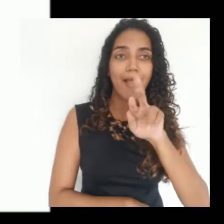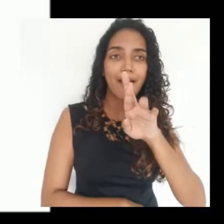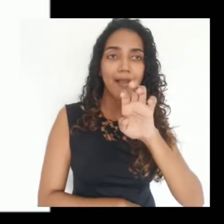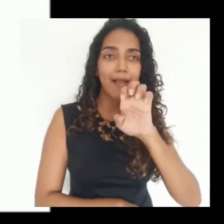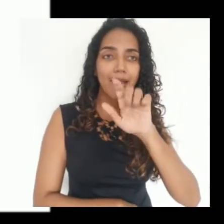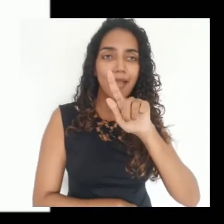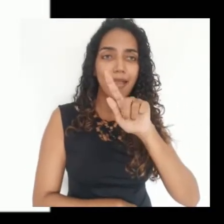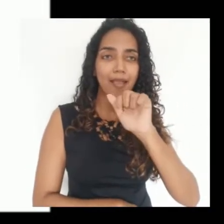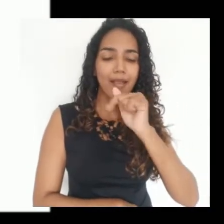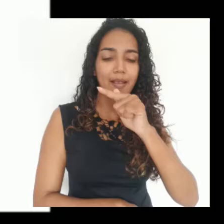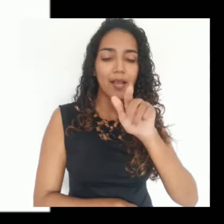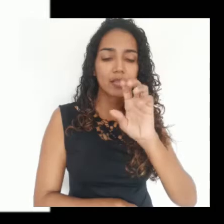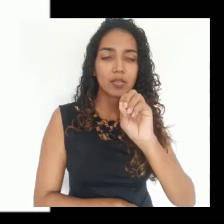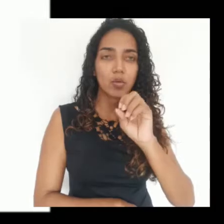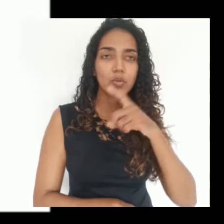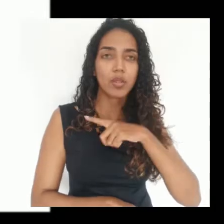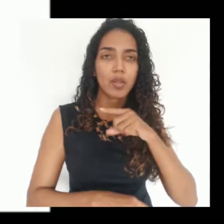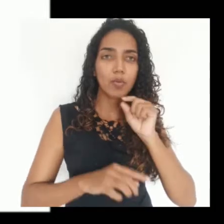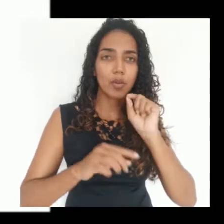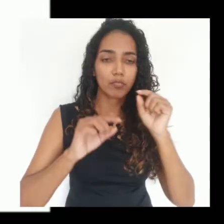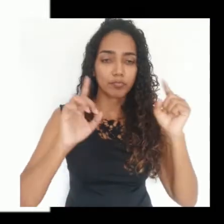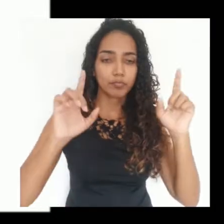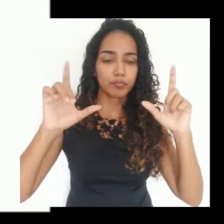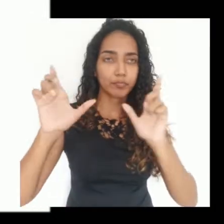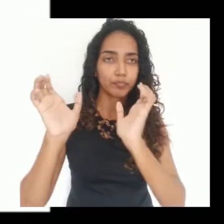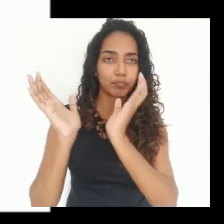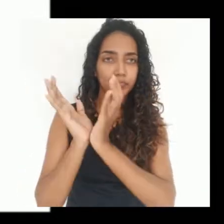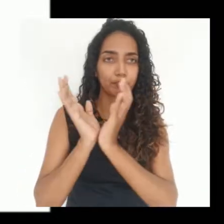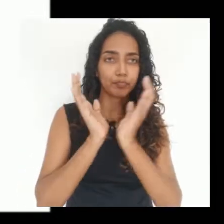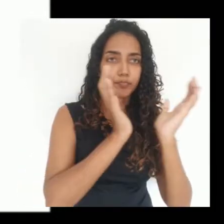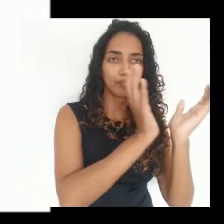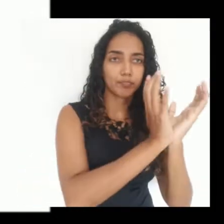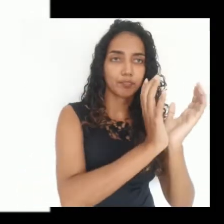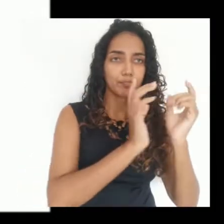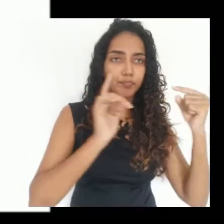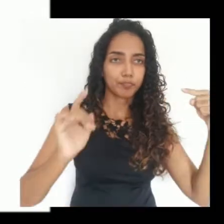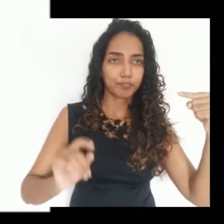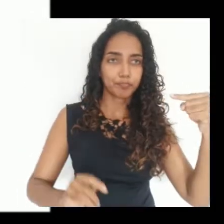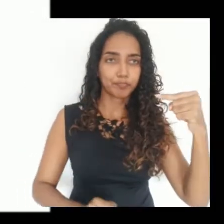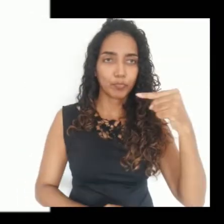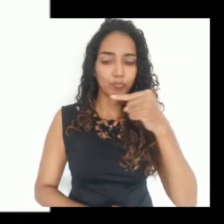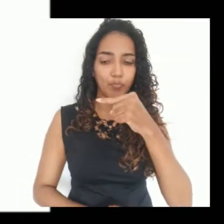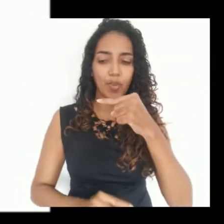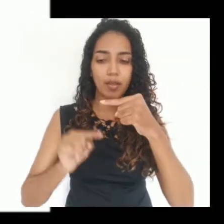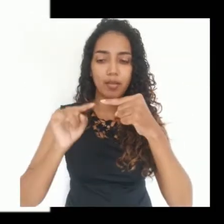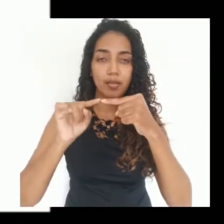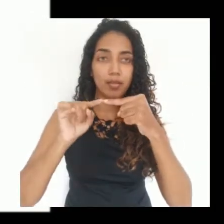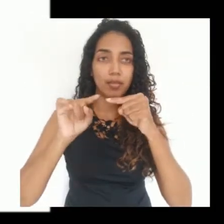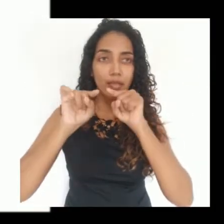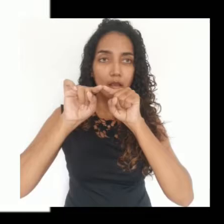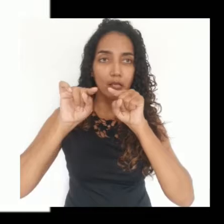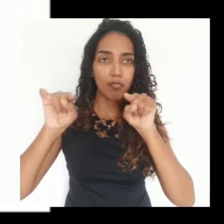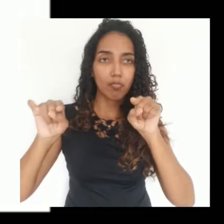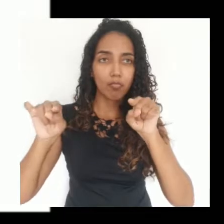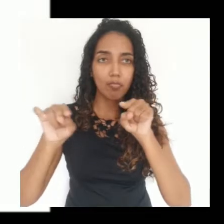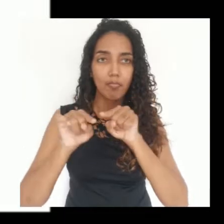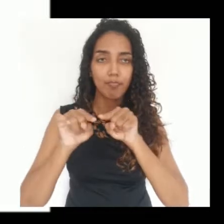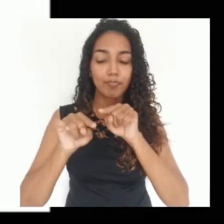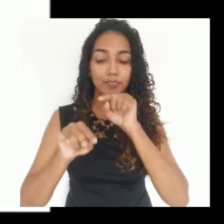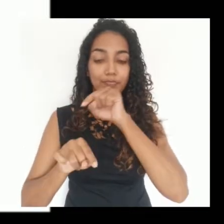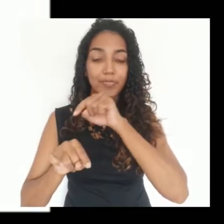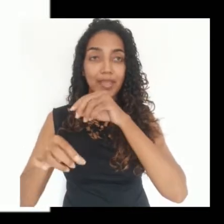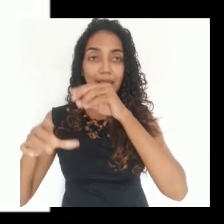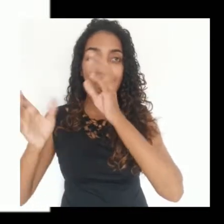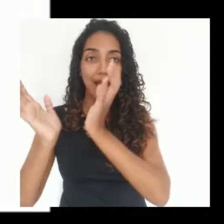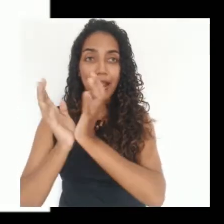losango em que uma classe, nesse caso aqui a classe 1, ela